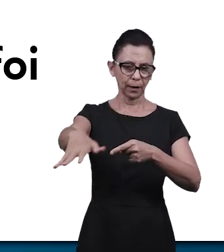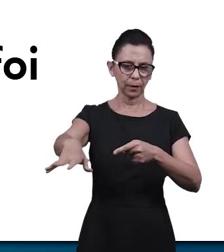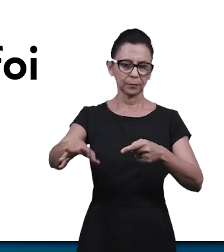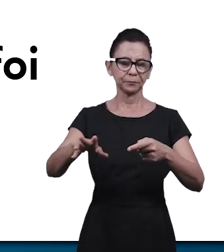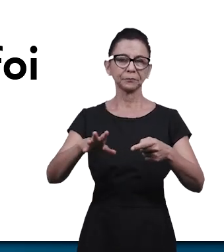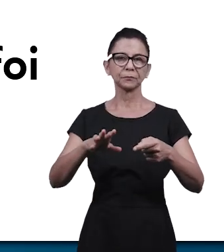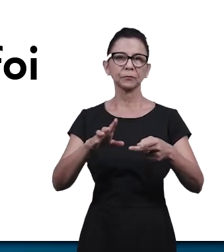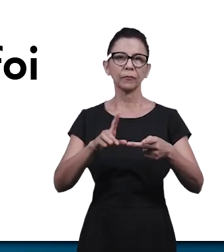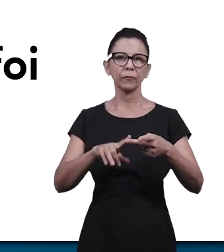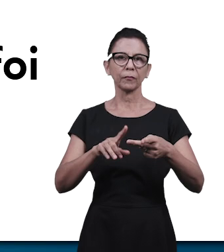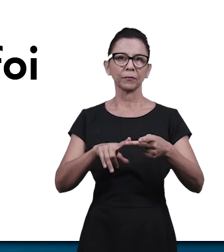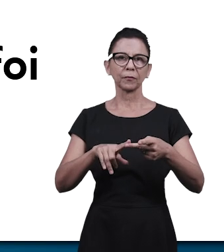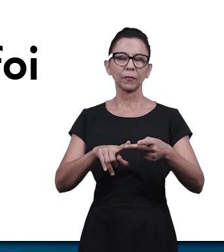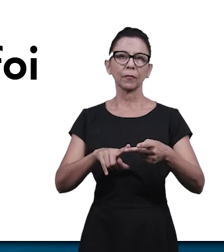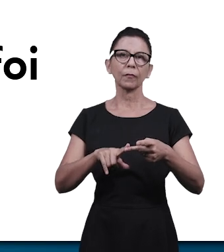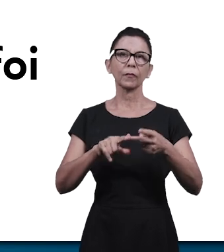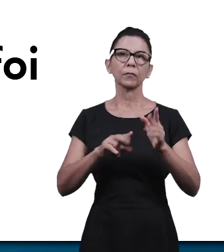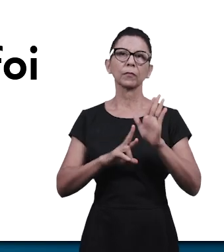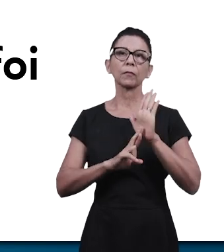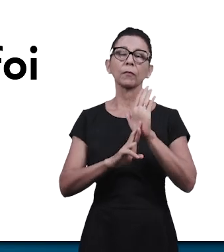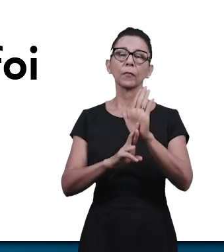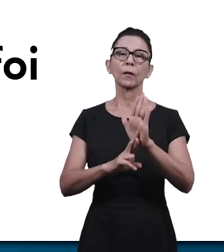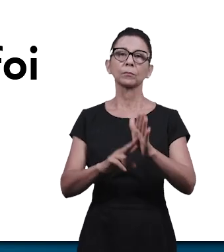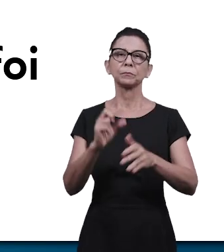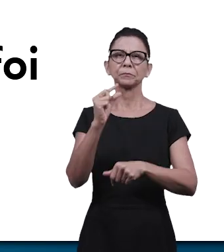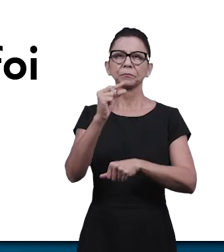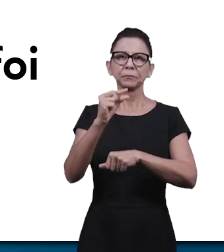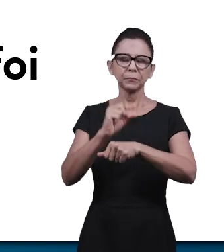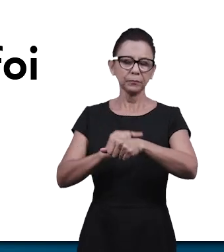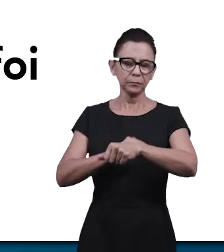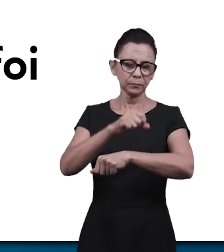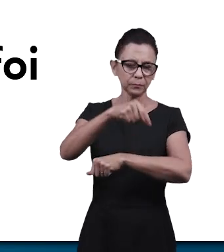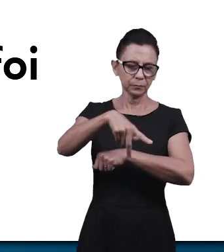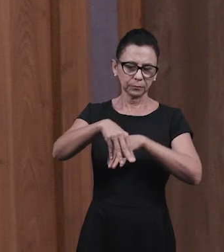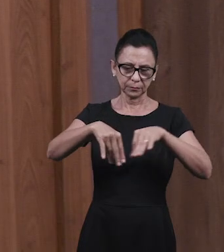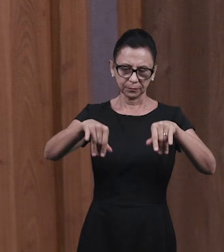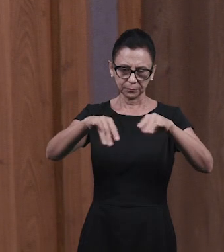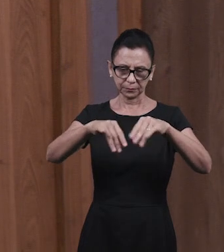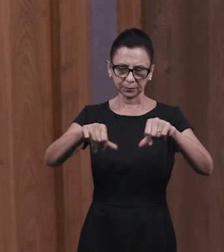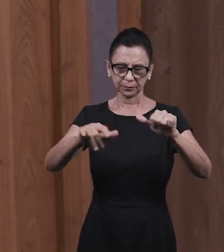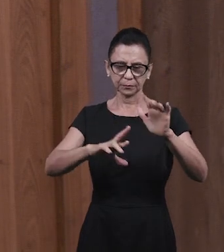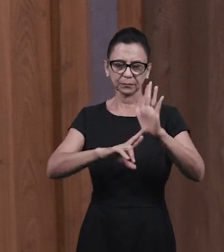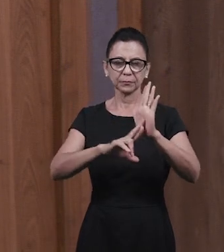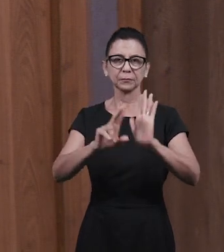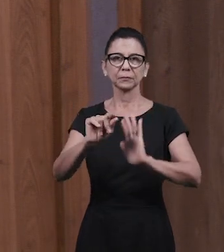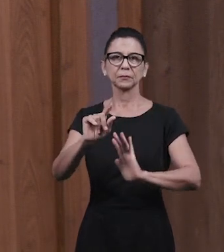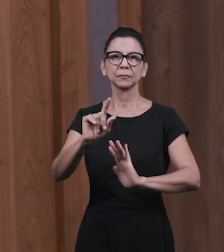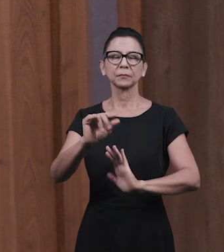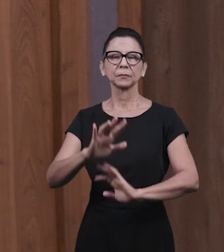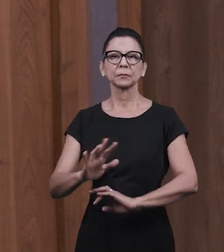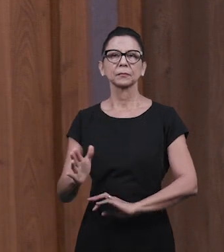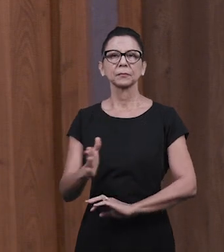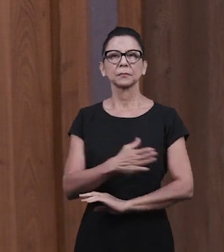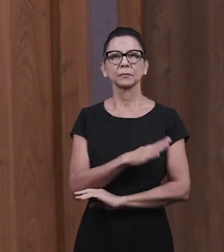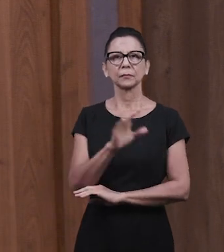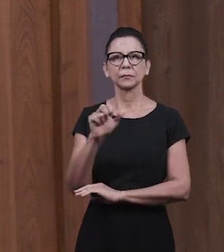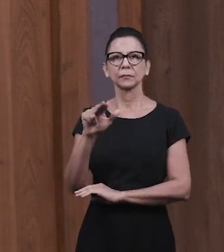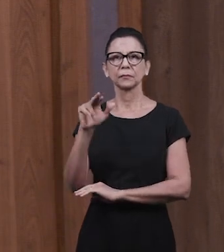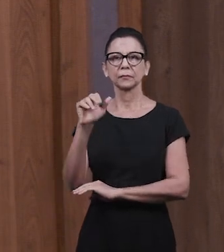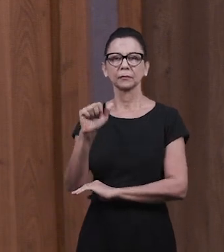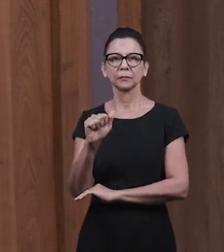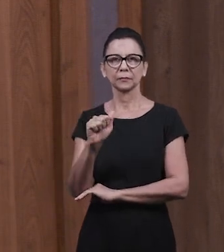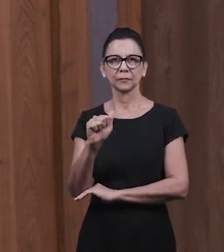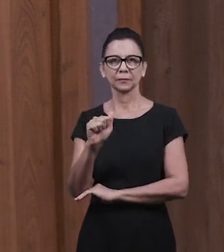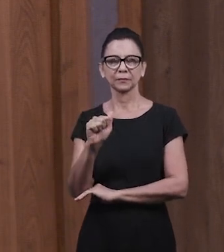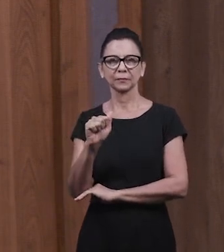agora o que representa a terra onde a semente foi semeada. E essa pergunta nós vamos dirigir para a Ana